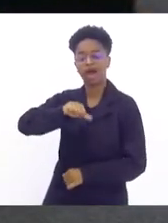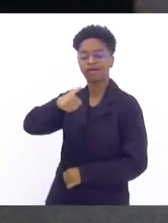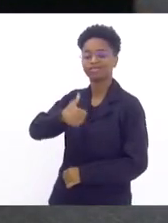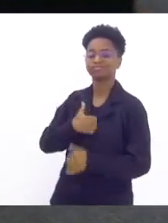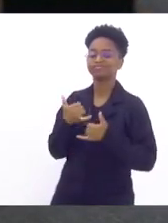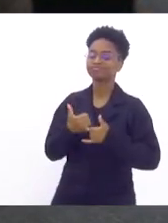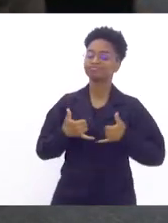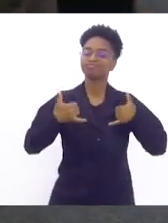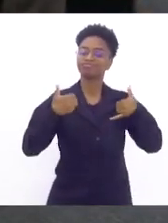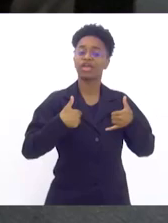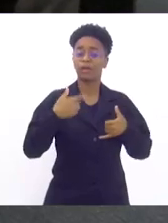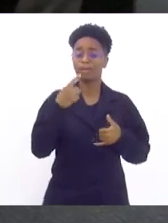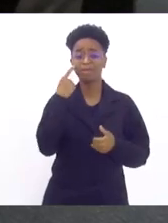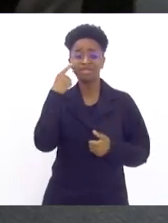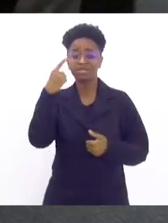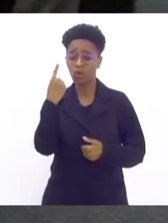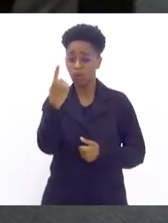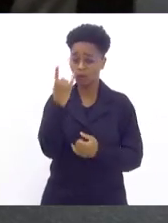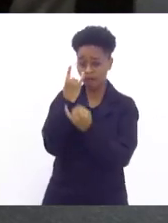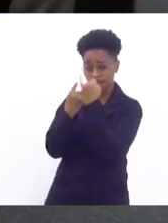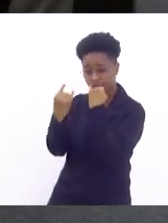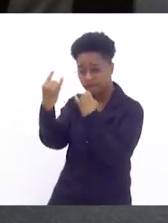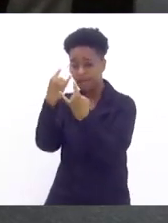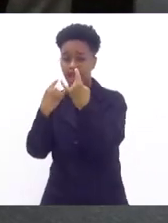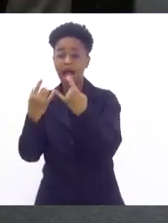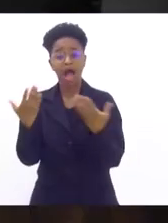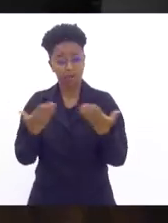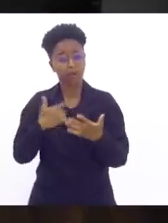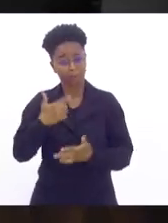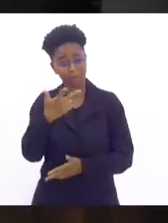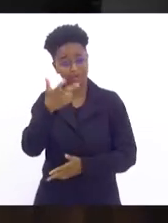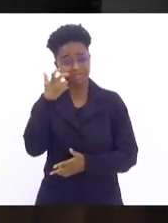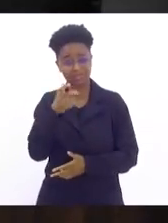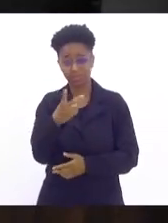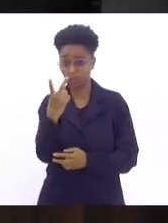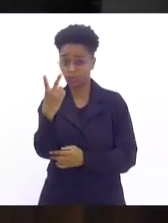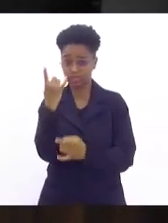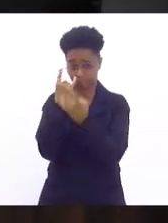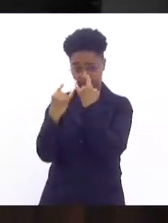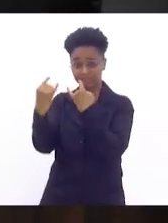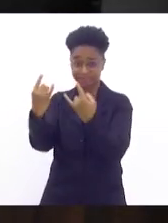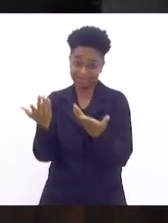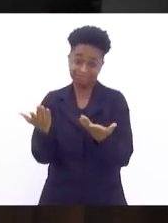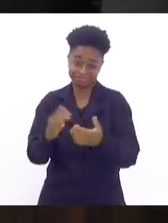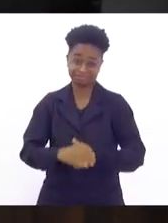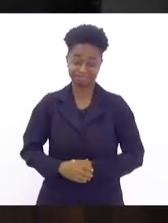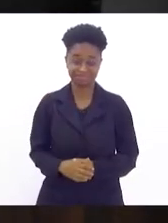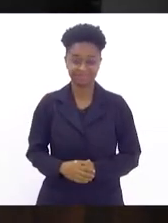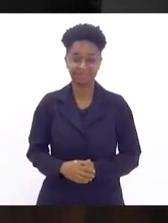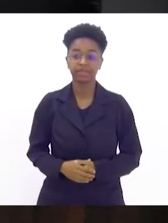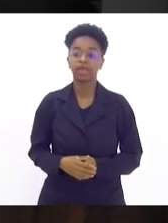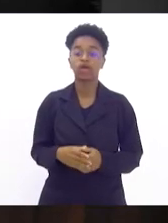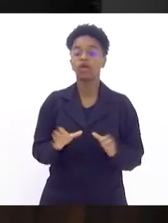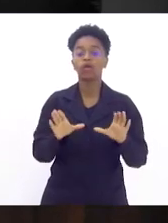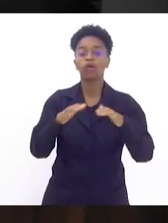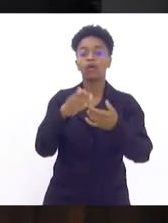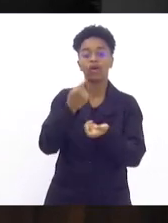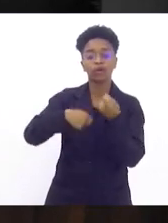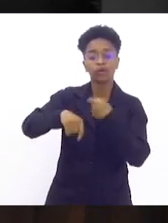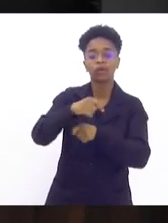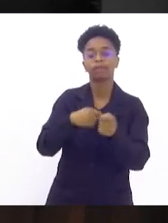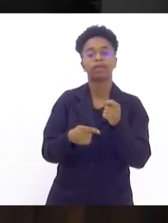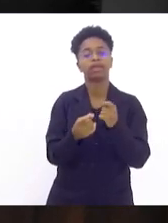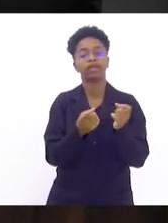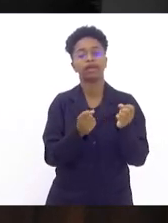eu achei que eu era Objeto de Desejo um parlamentar agora percebo que são de dois para dois pela comissão de Economia Indústria e